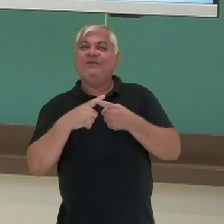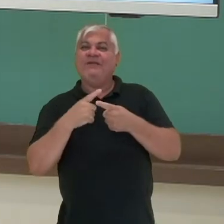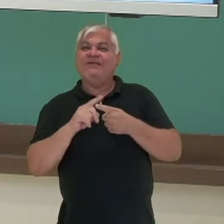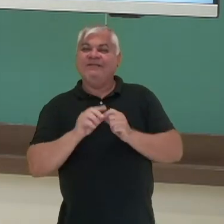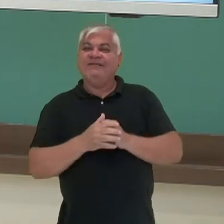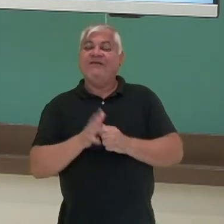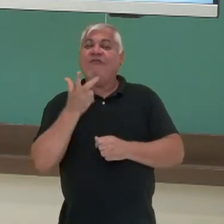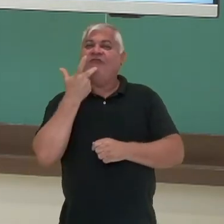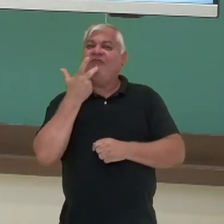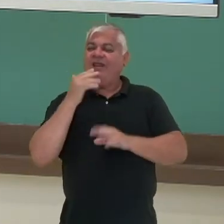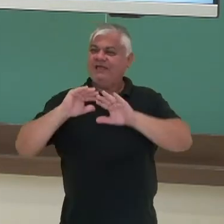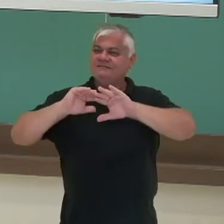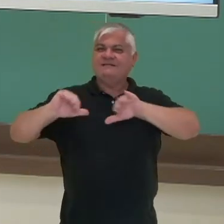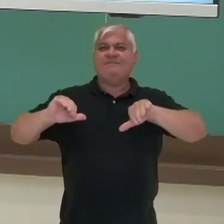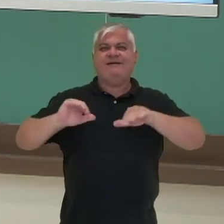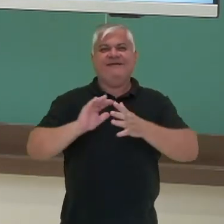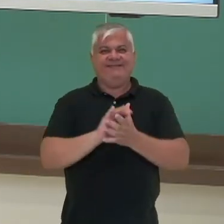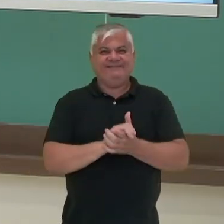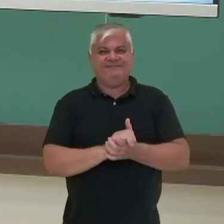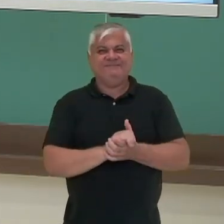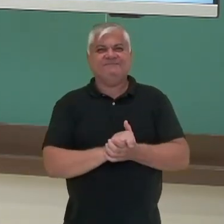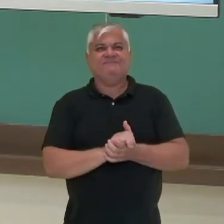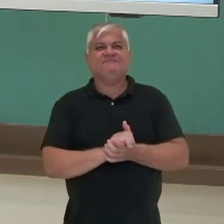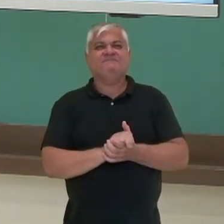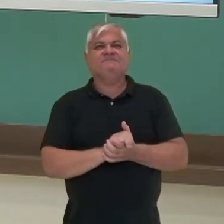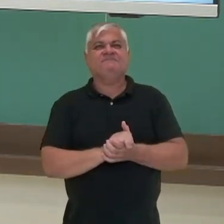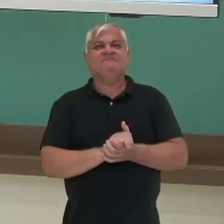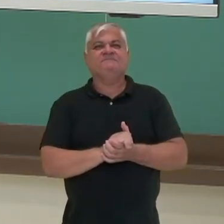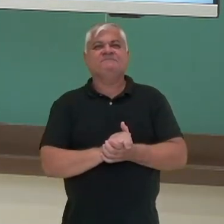for separar as sílabas, tá bom?